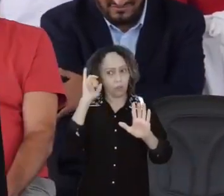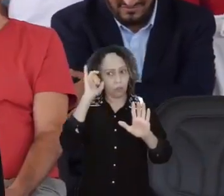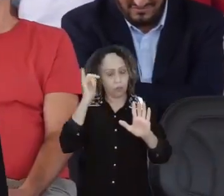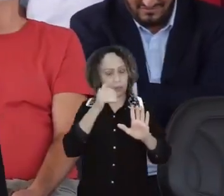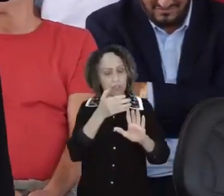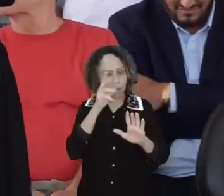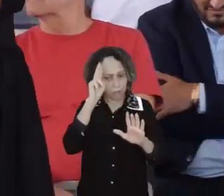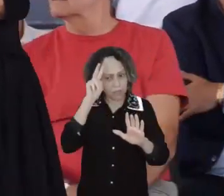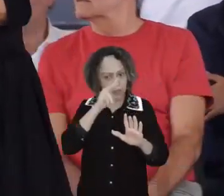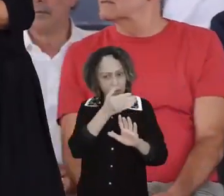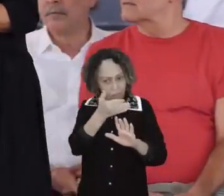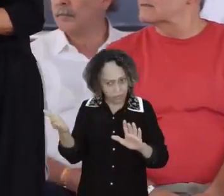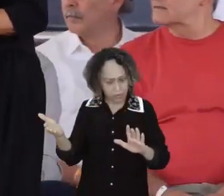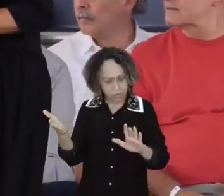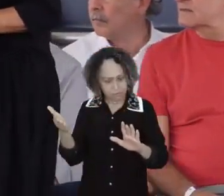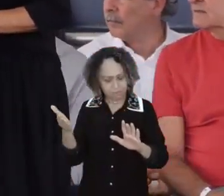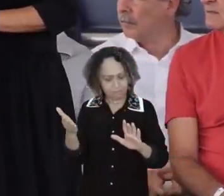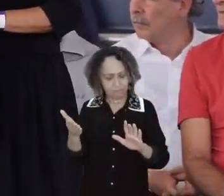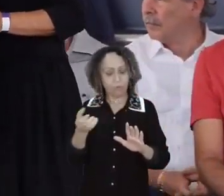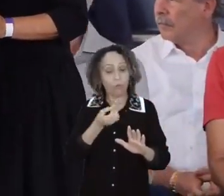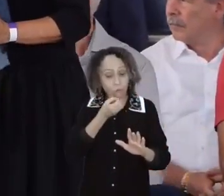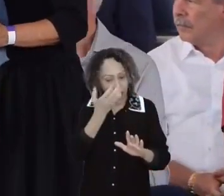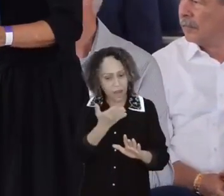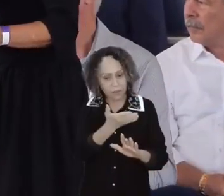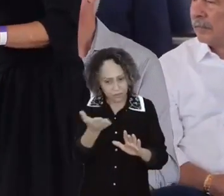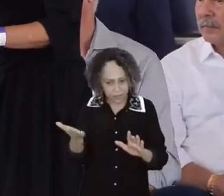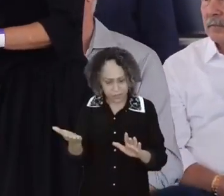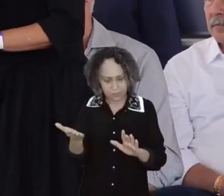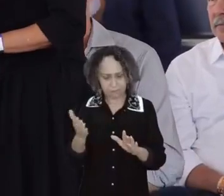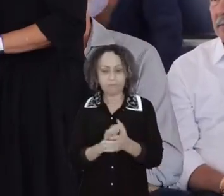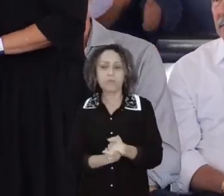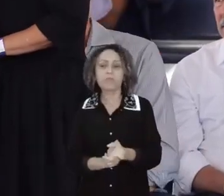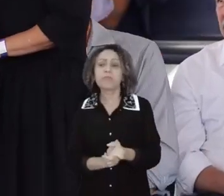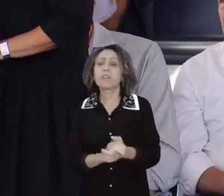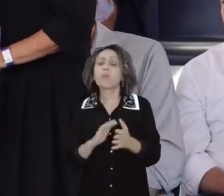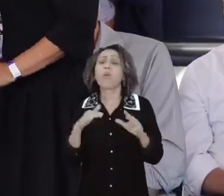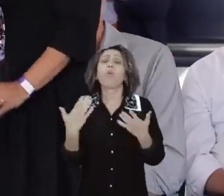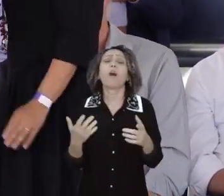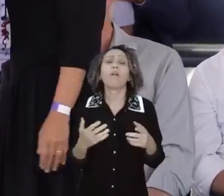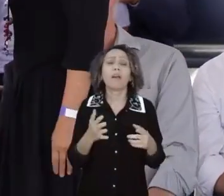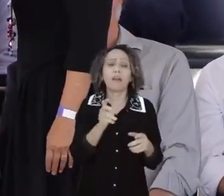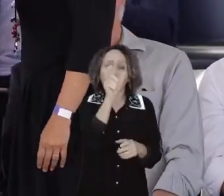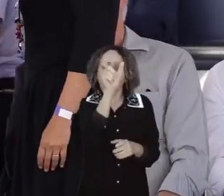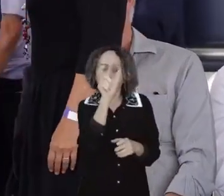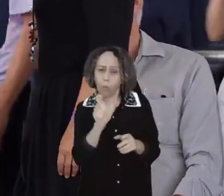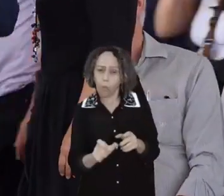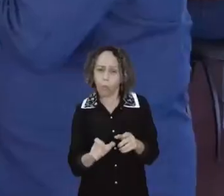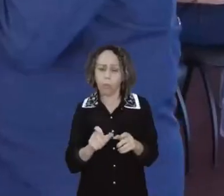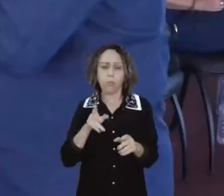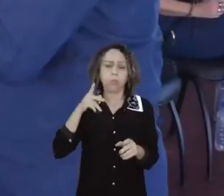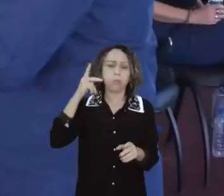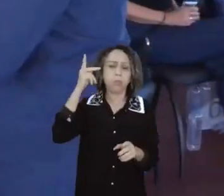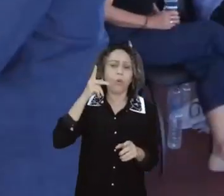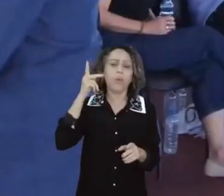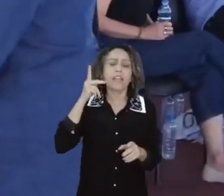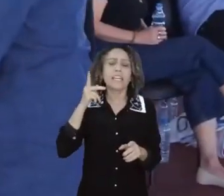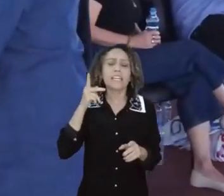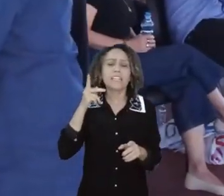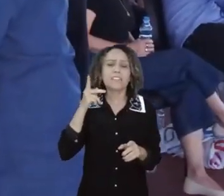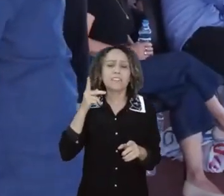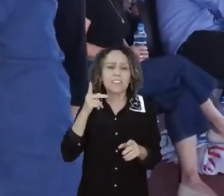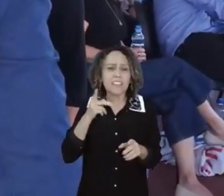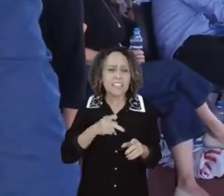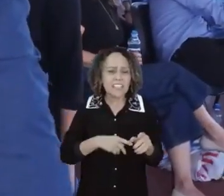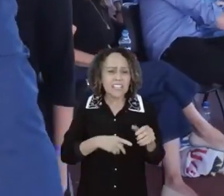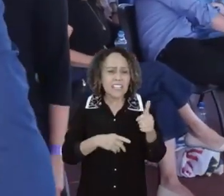Eu duvido, Mário. Qual é o político que resiste a 13 horas de Jornal